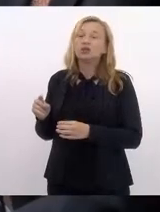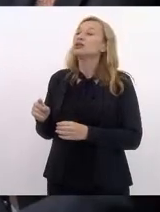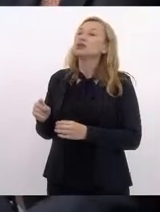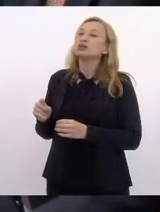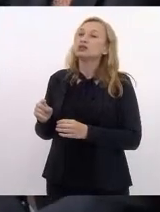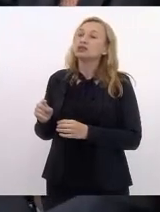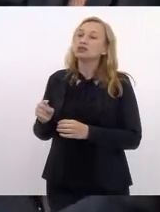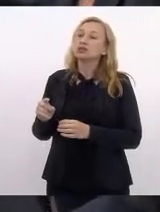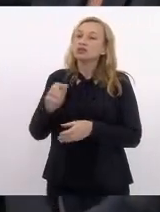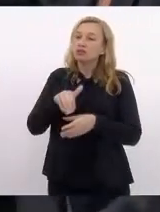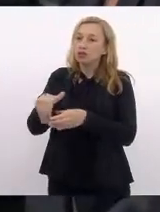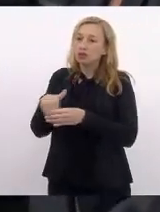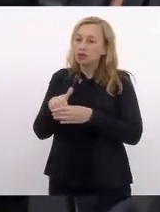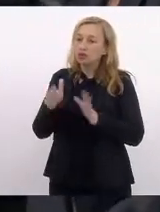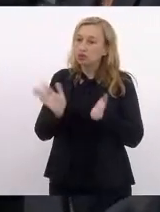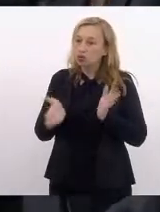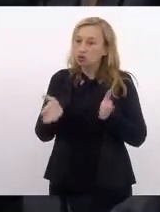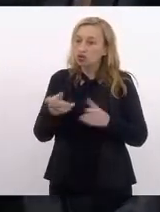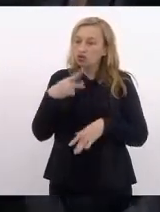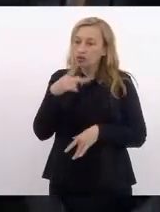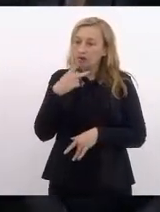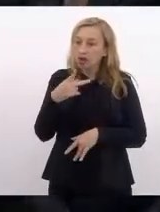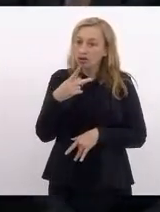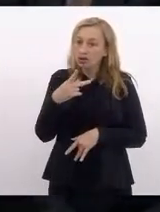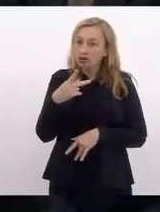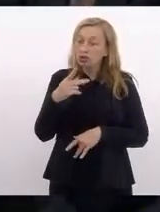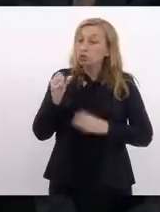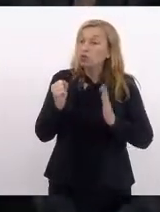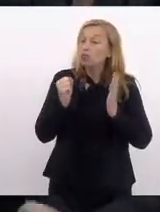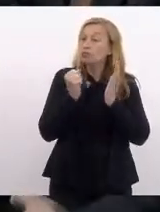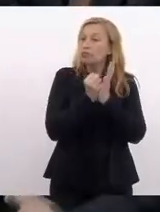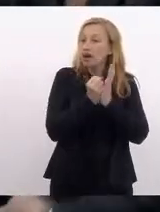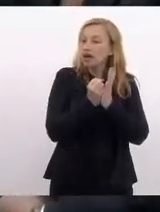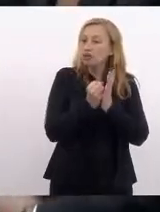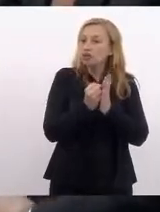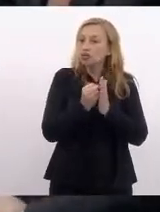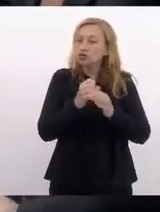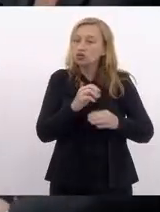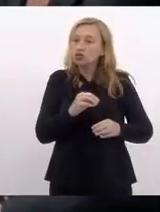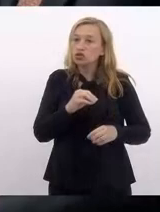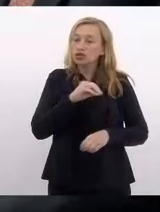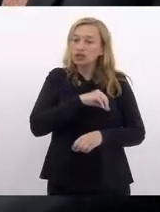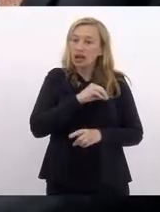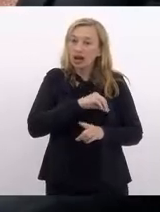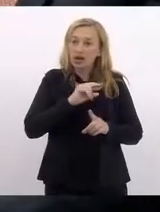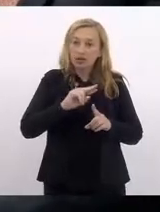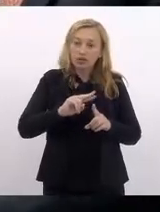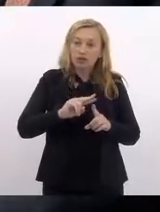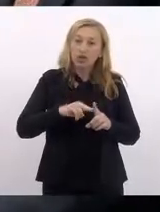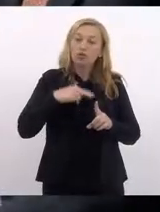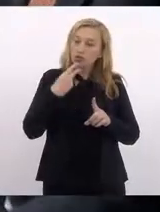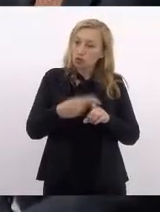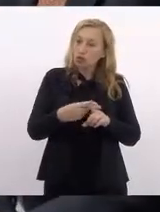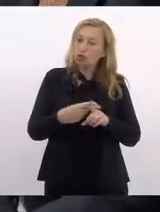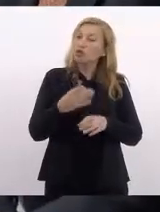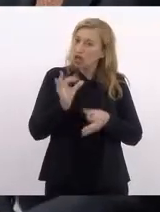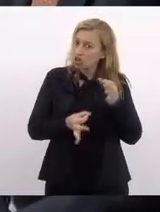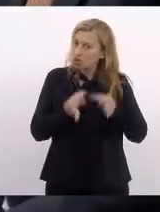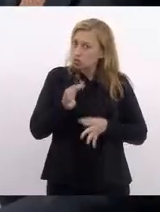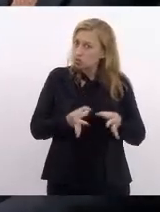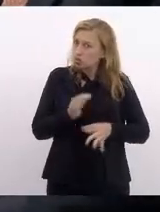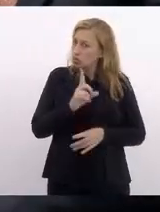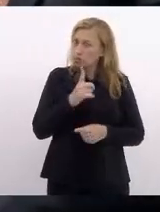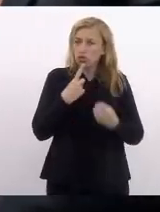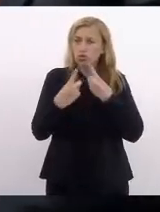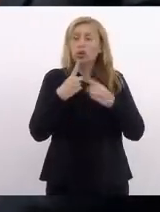a medida que estamos voltando aqui hoje nós estamos falando de um impacto de aumento de salário que absolutamente justo meritório não